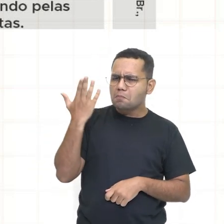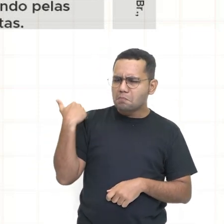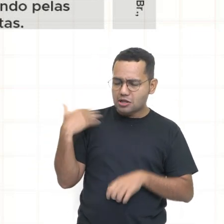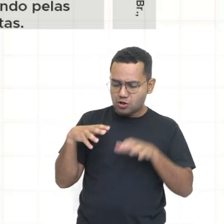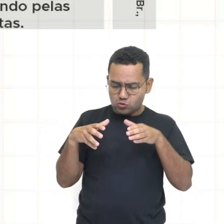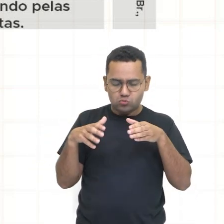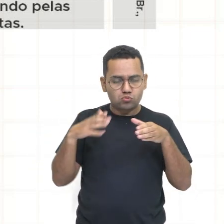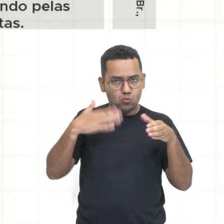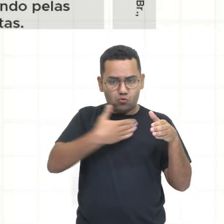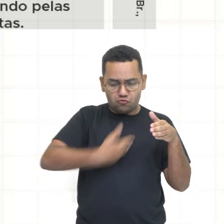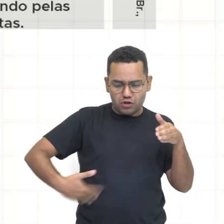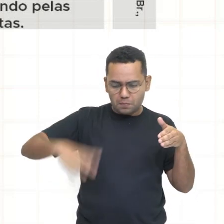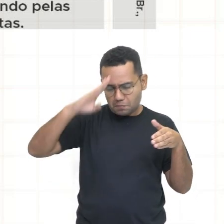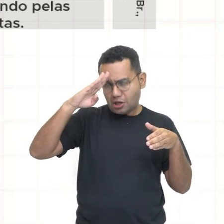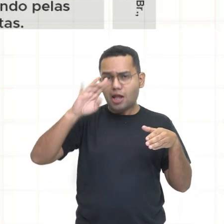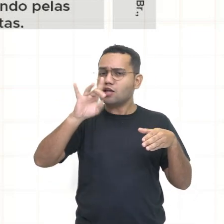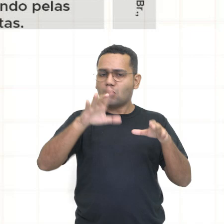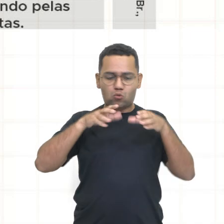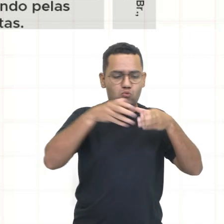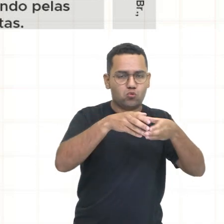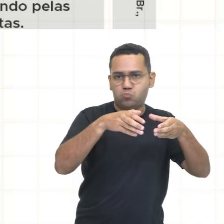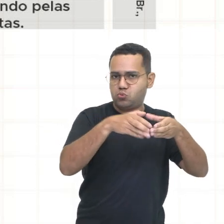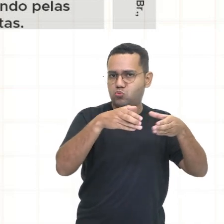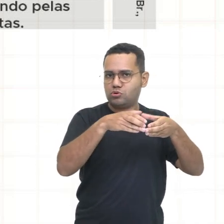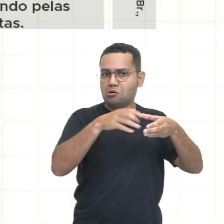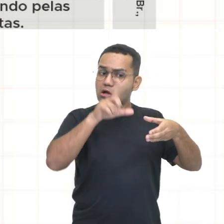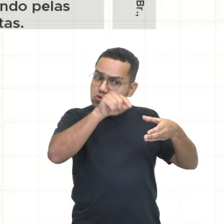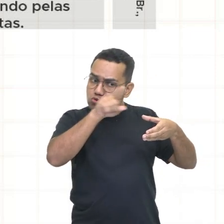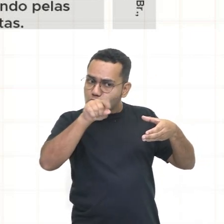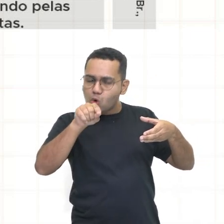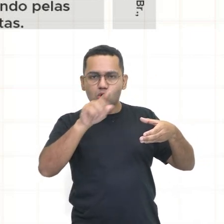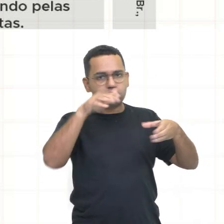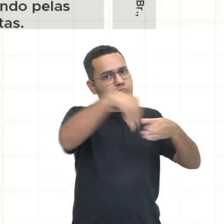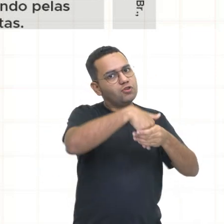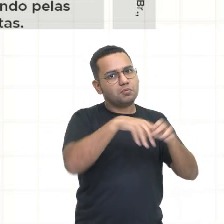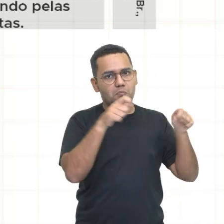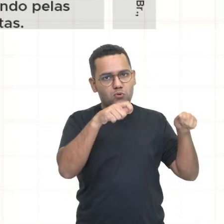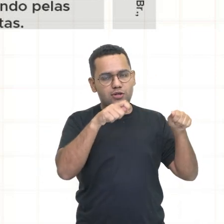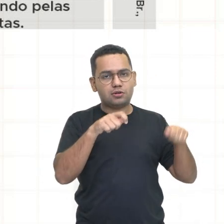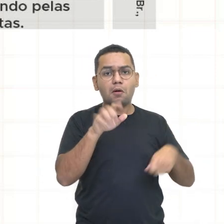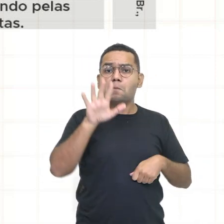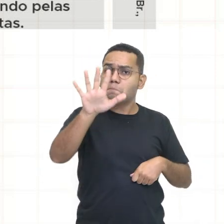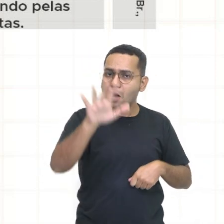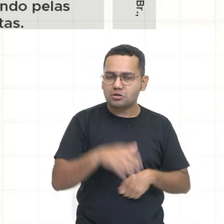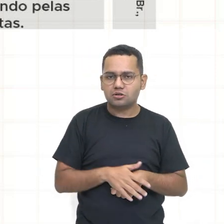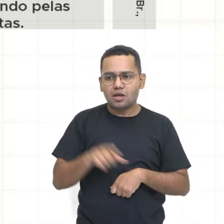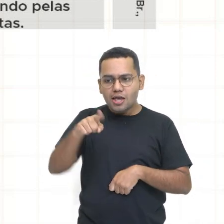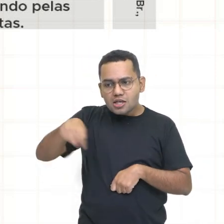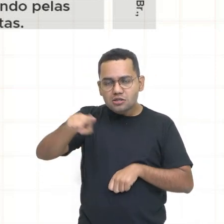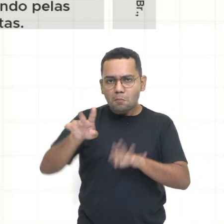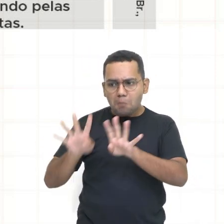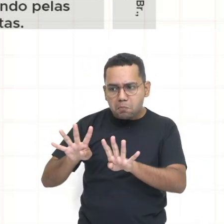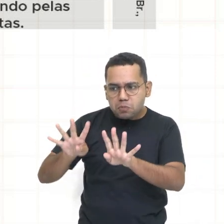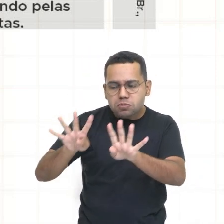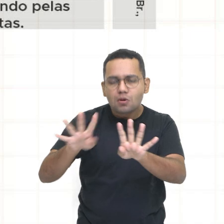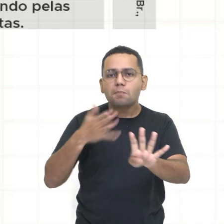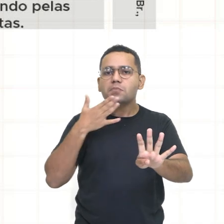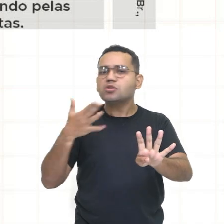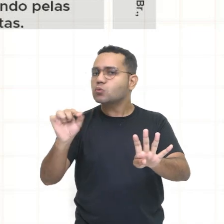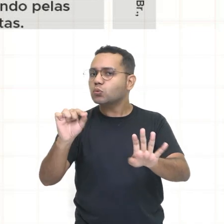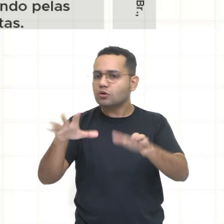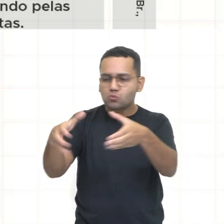eleições indiretas. E esse movimento quer o quê? Que as eleições sejam diretas para quem? Para a presidência